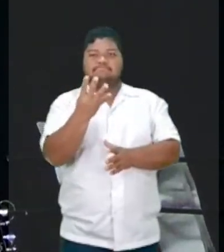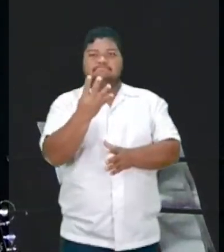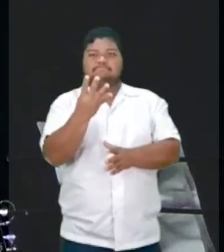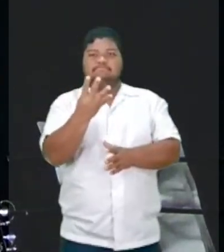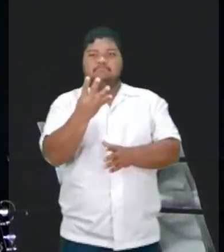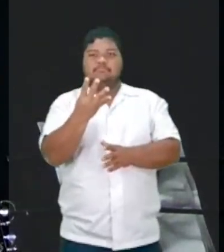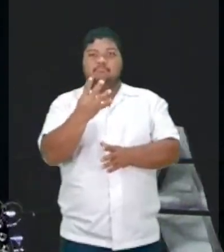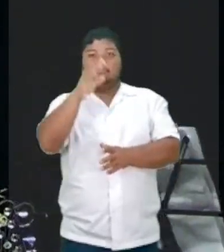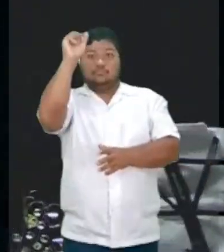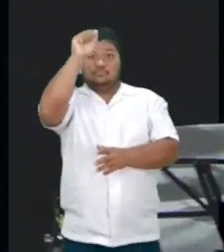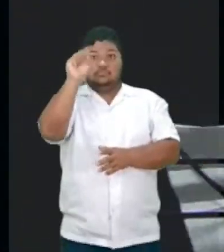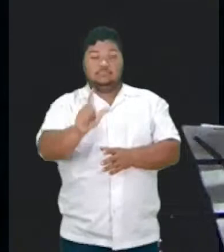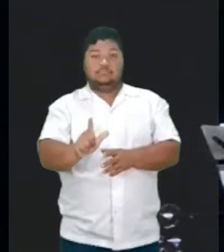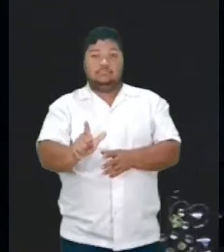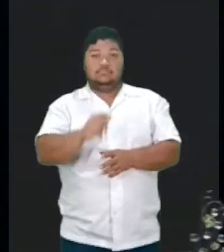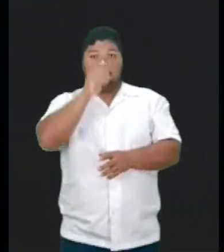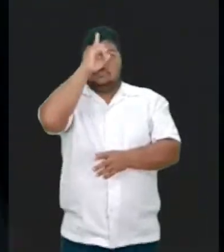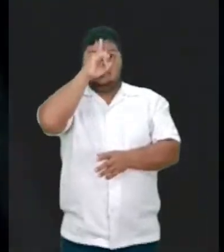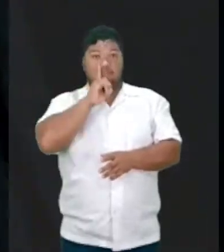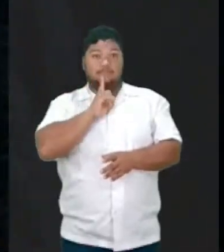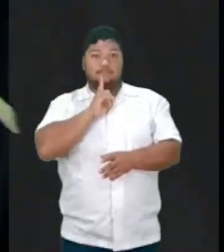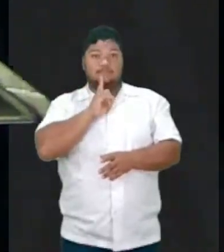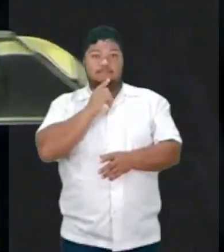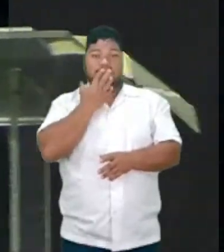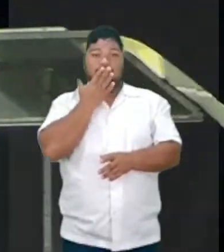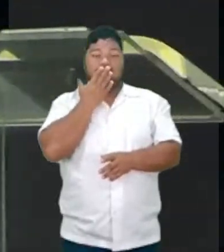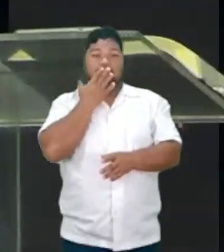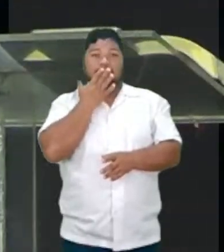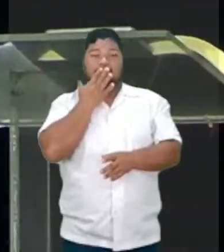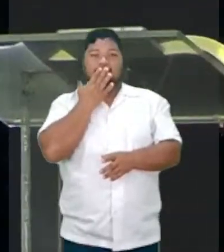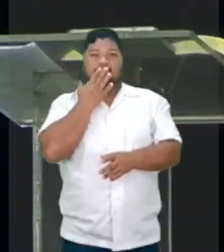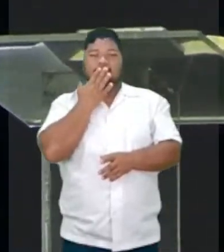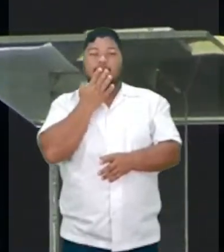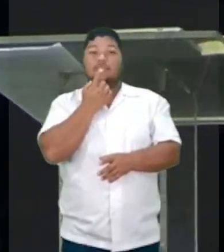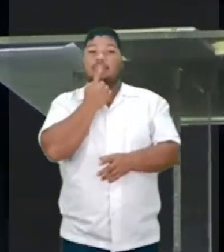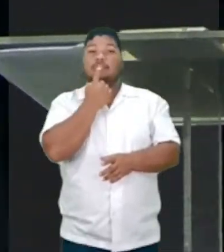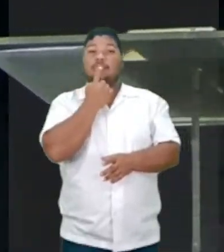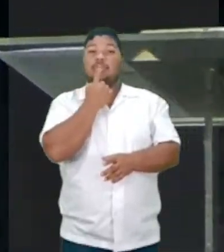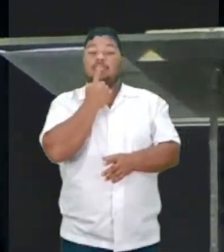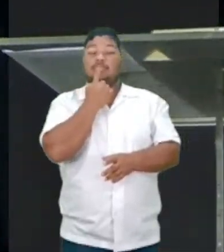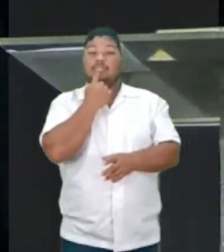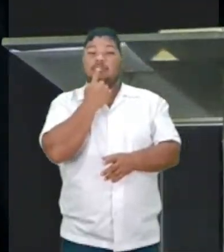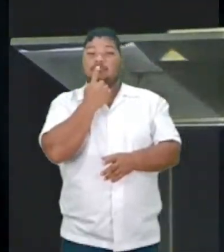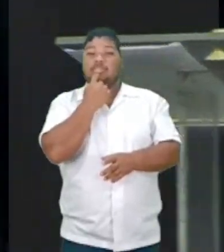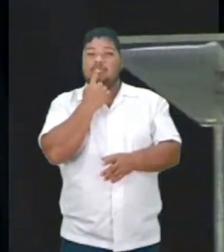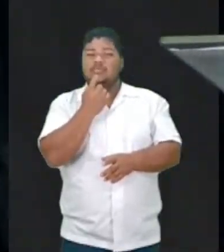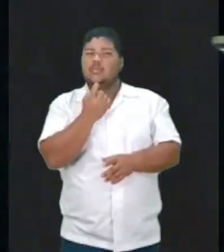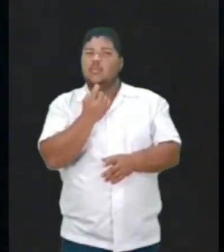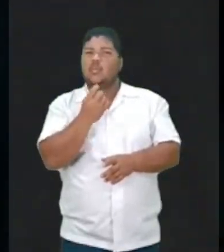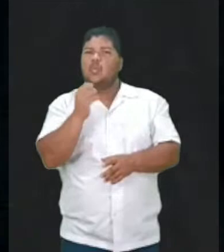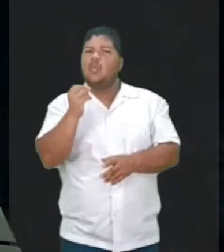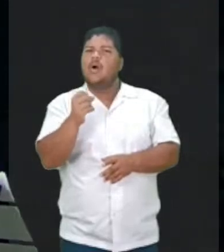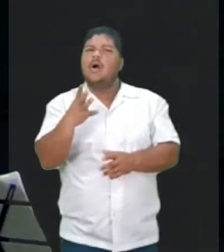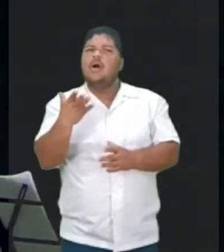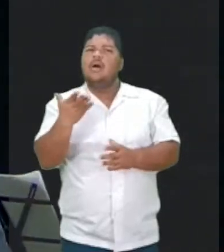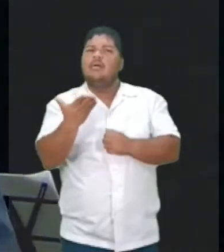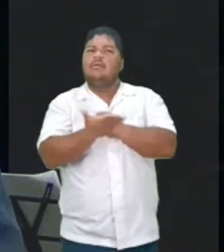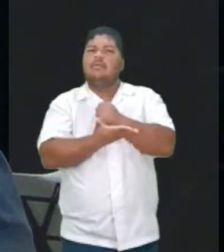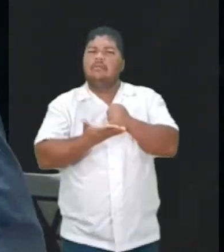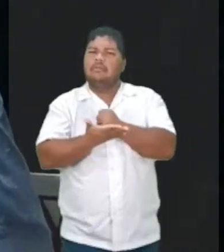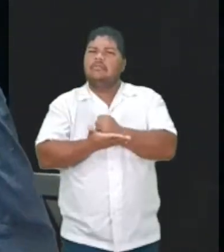Azul, amarelo e vermelho. Quantos são o estado da